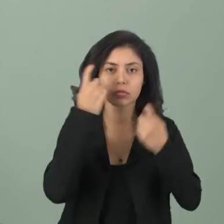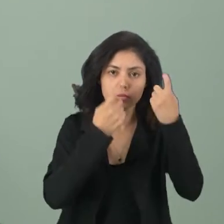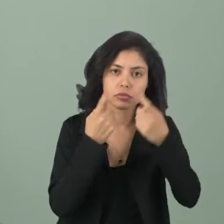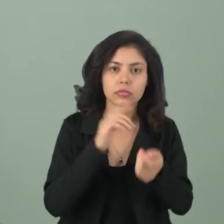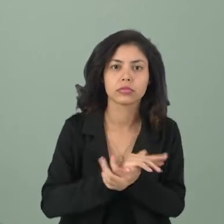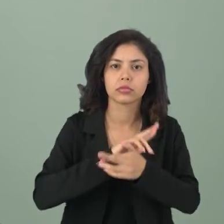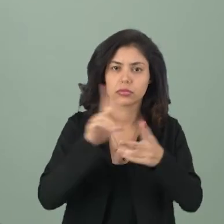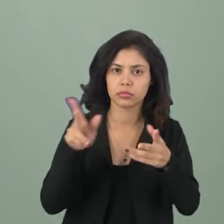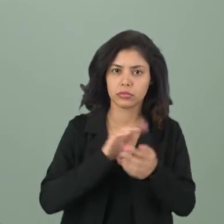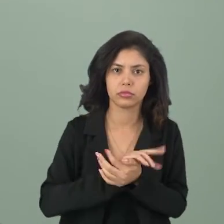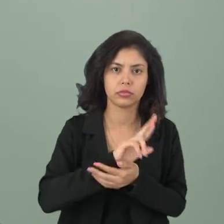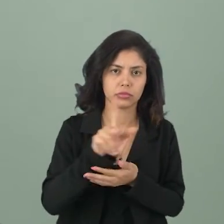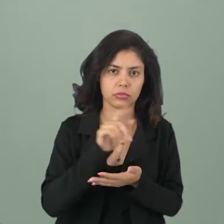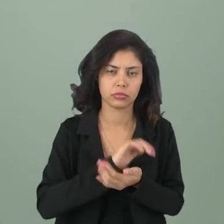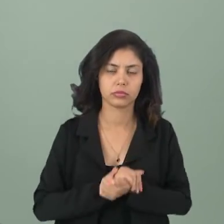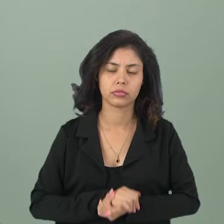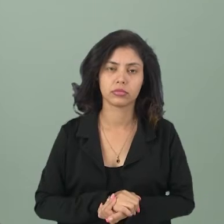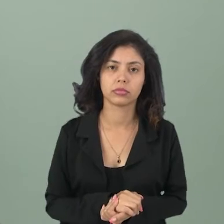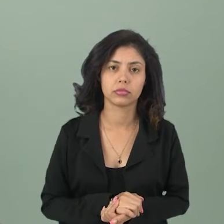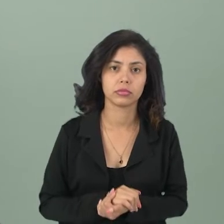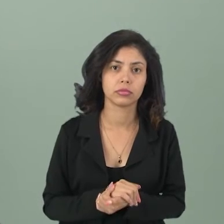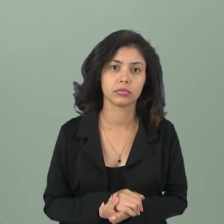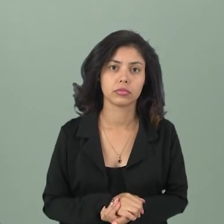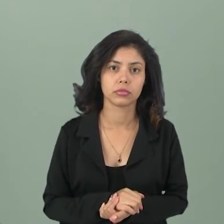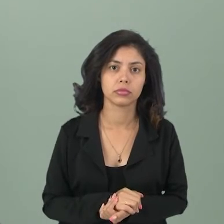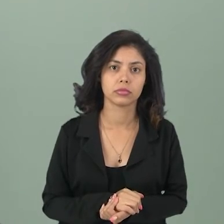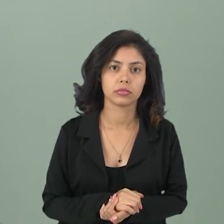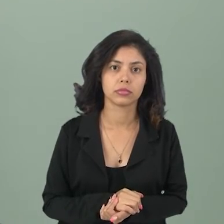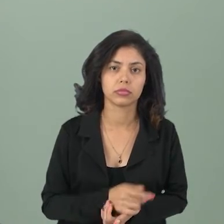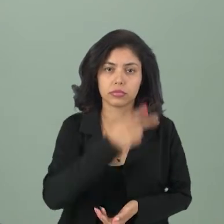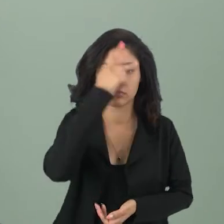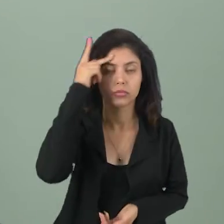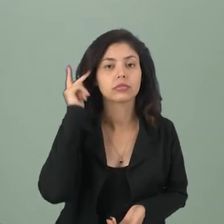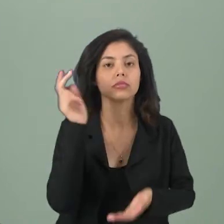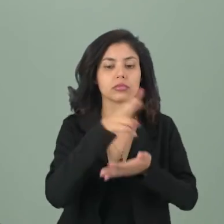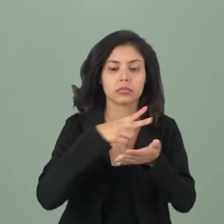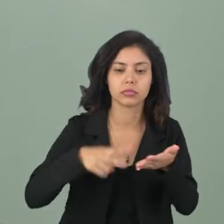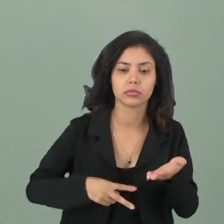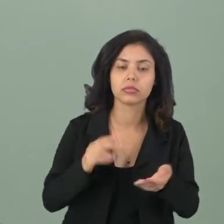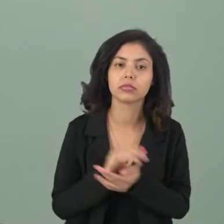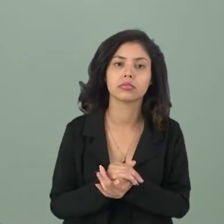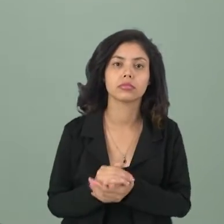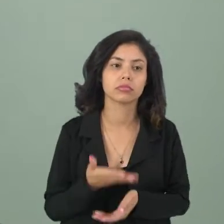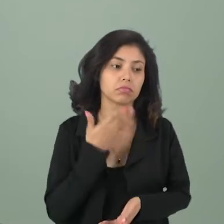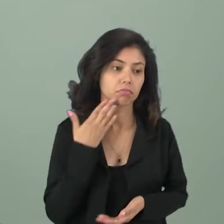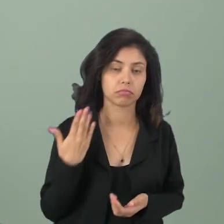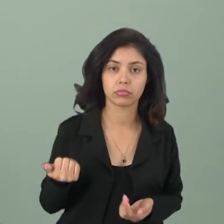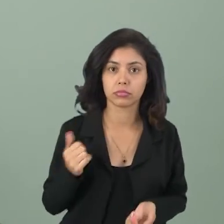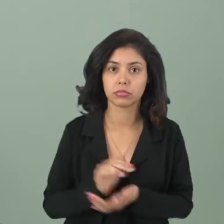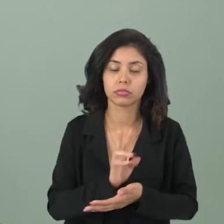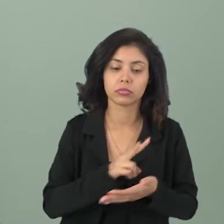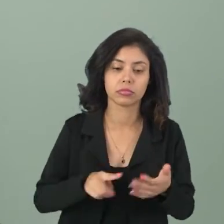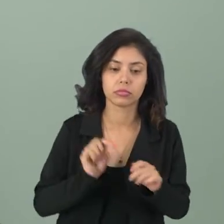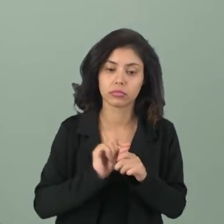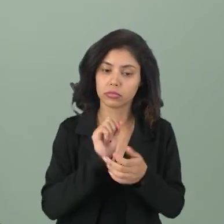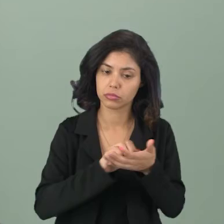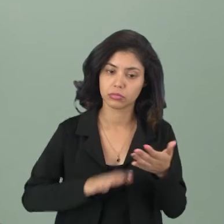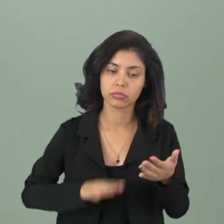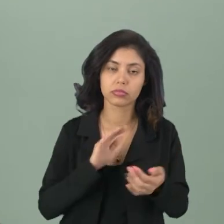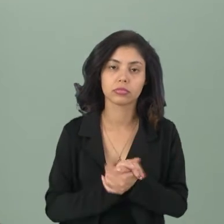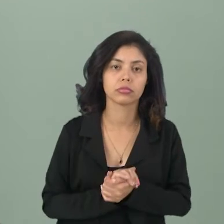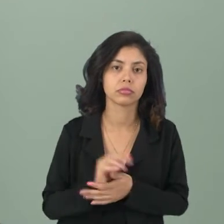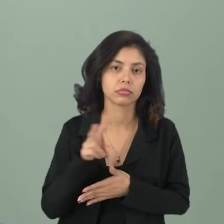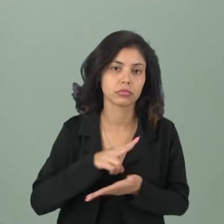para o cinto formato né então assim a pessoas que nem para se divertir ler para fazer uma